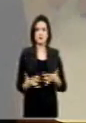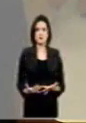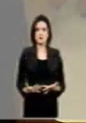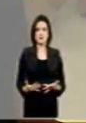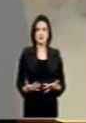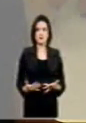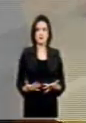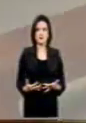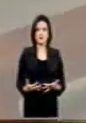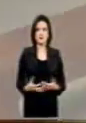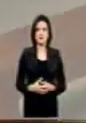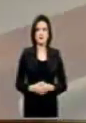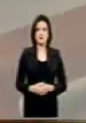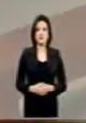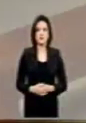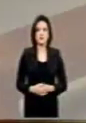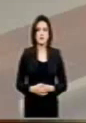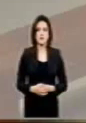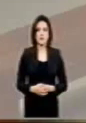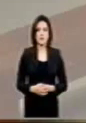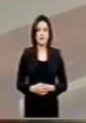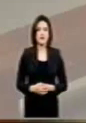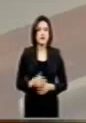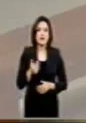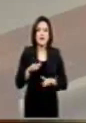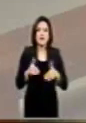do acontecimento de qualquer tipo de crime.